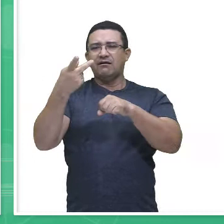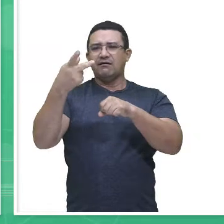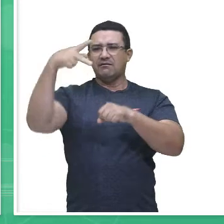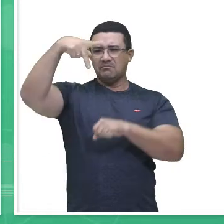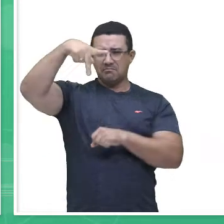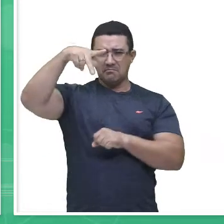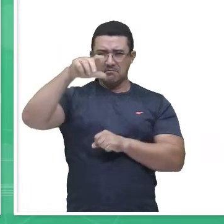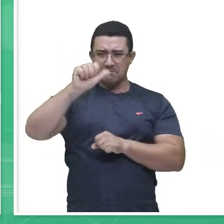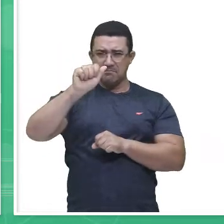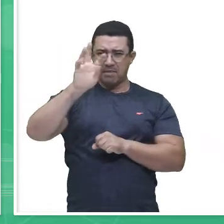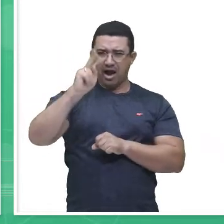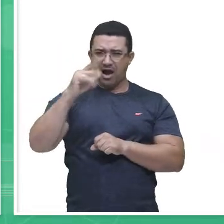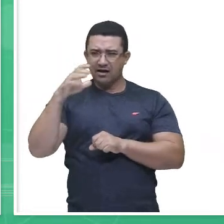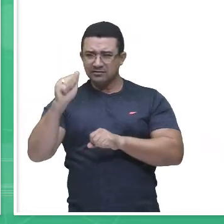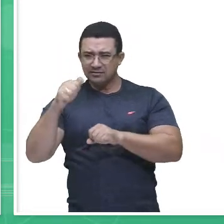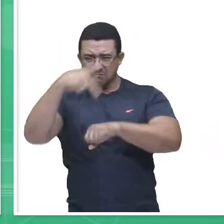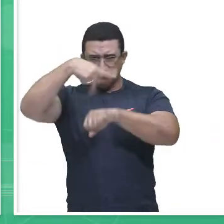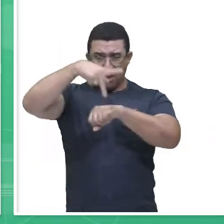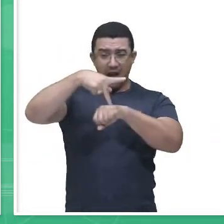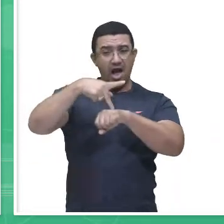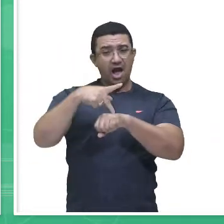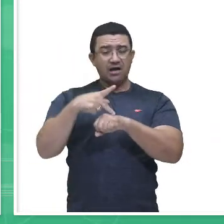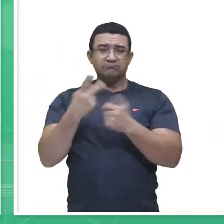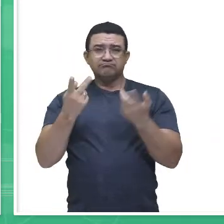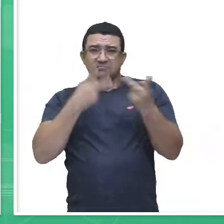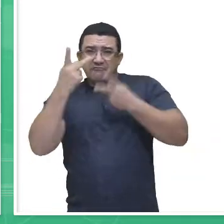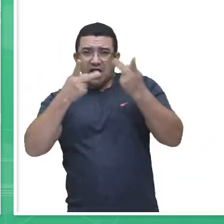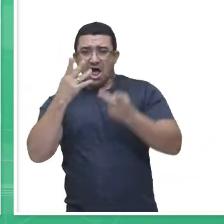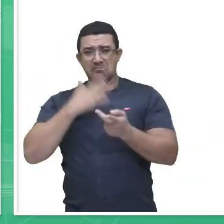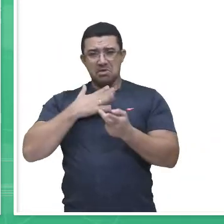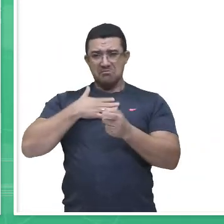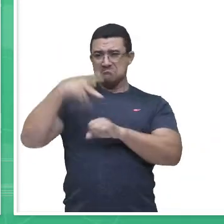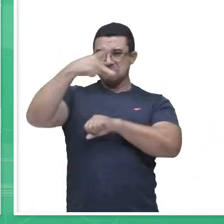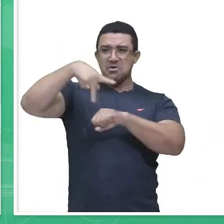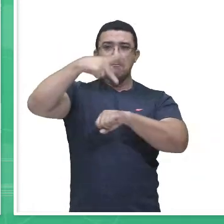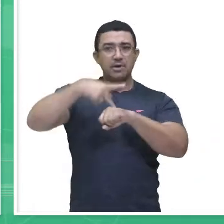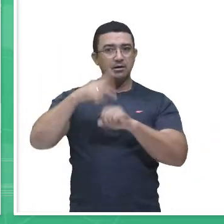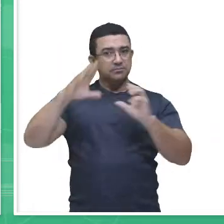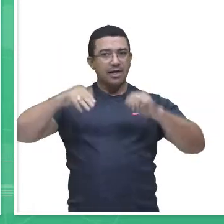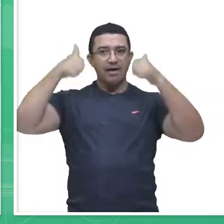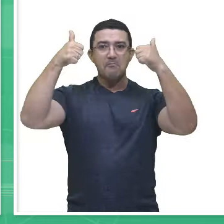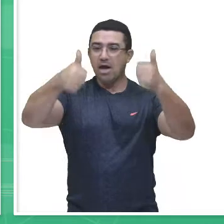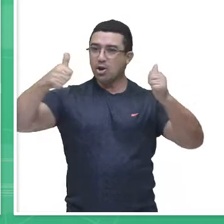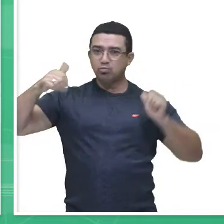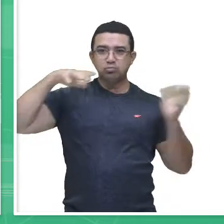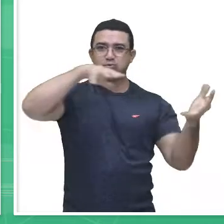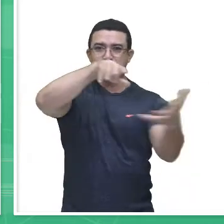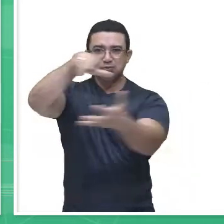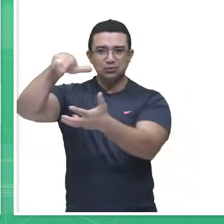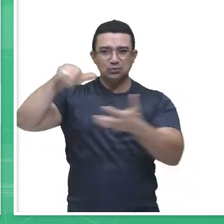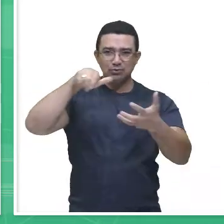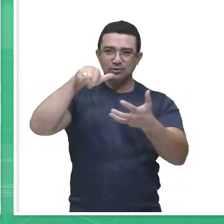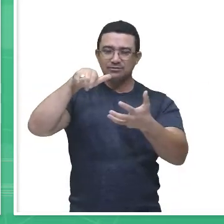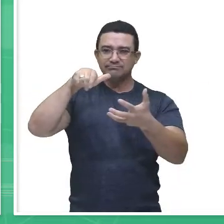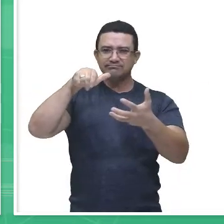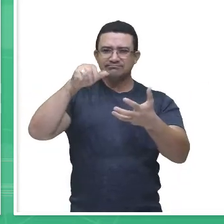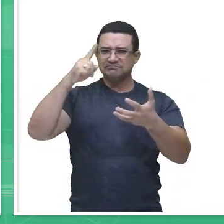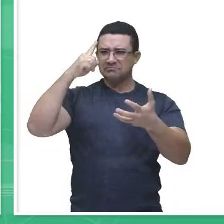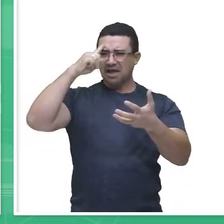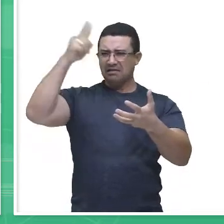que eu vou falar que a minha pátria, que o meu país é o melhor do mundo, certo? Uma